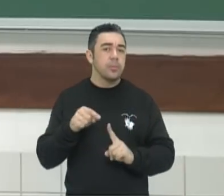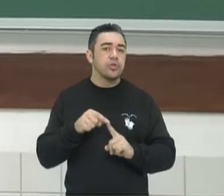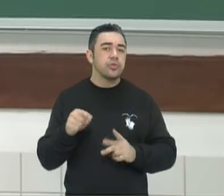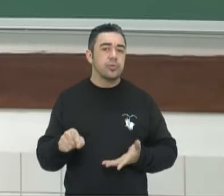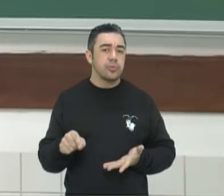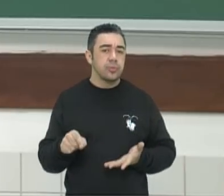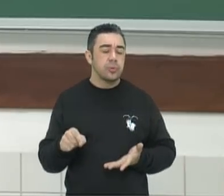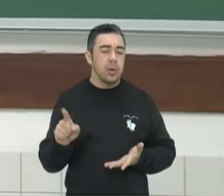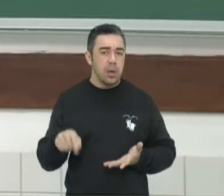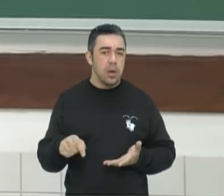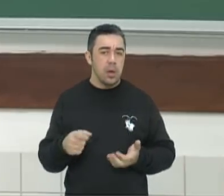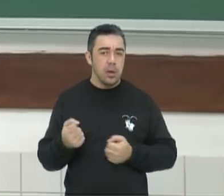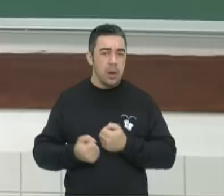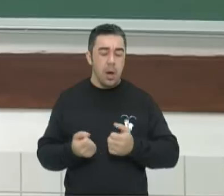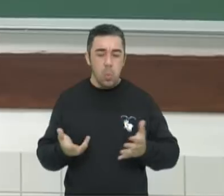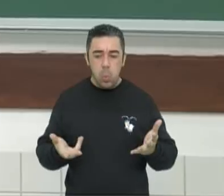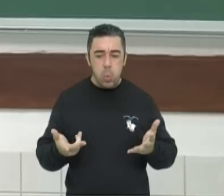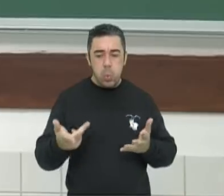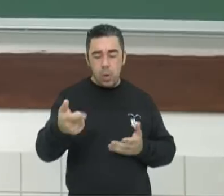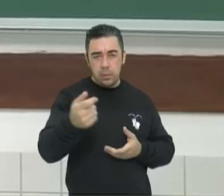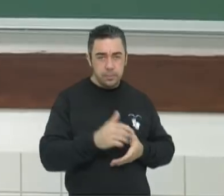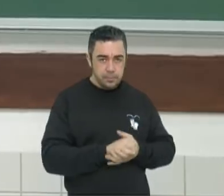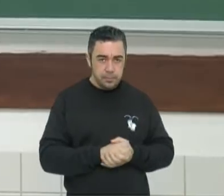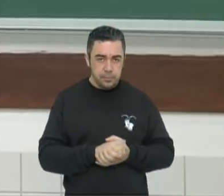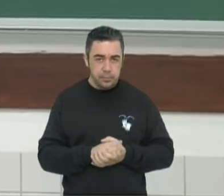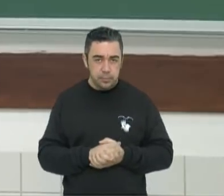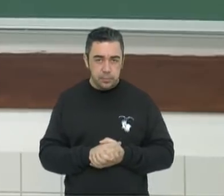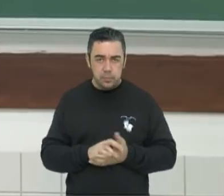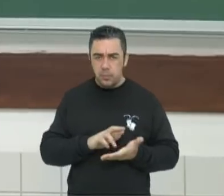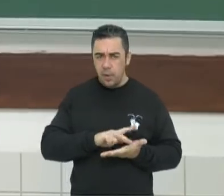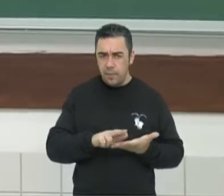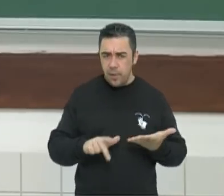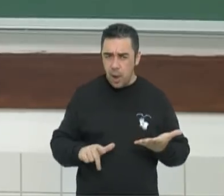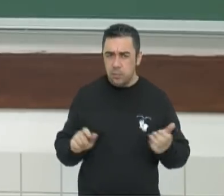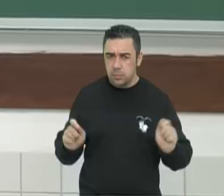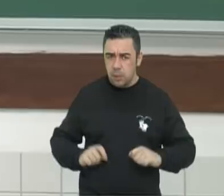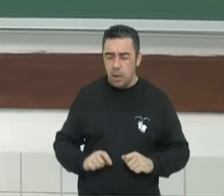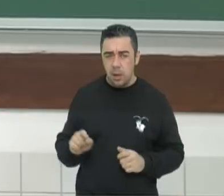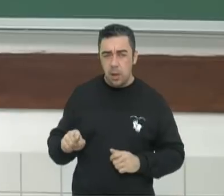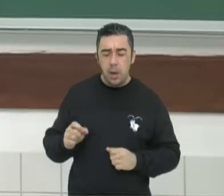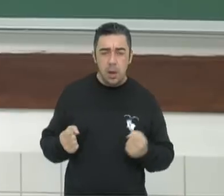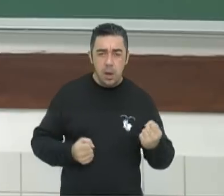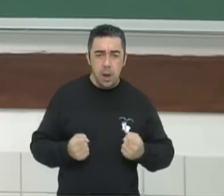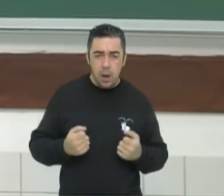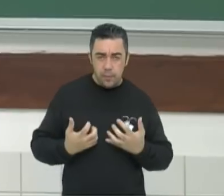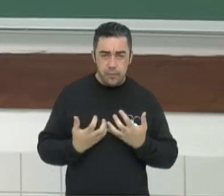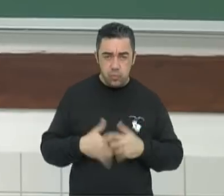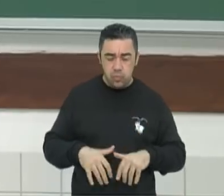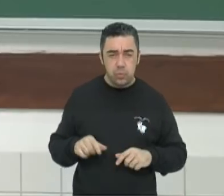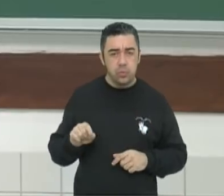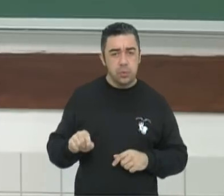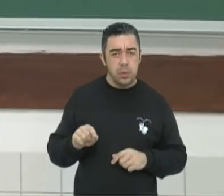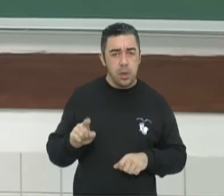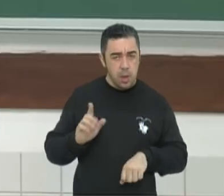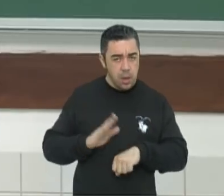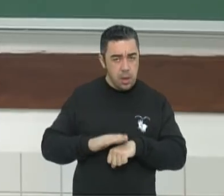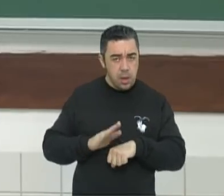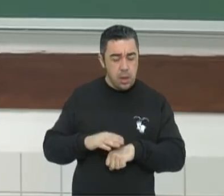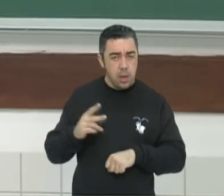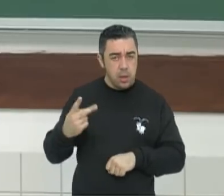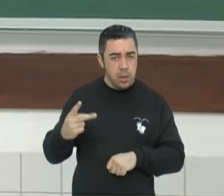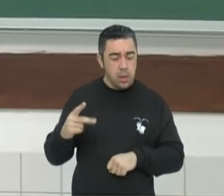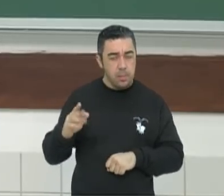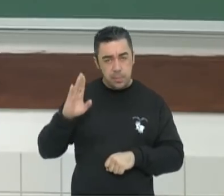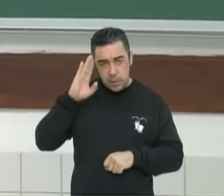esse carro ele se locomova. Então, entre vários elementos, para que o carro funcione, o motor tem esse papel central.